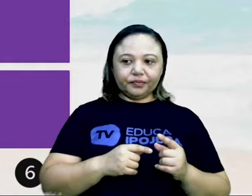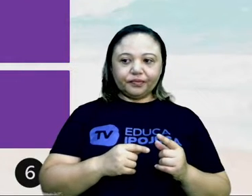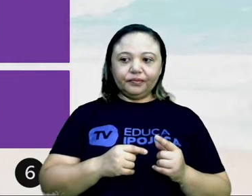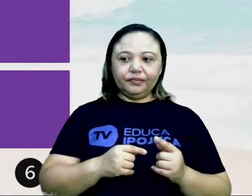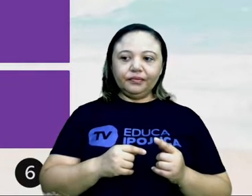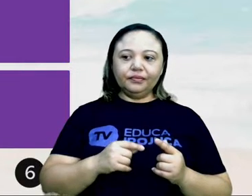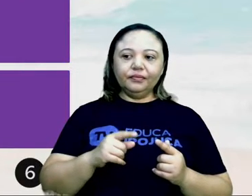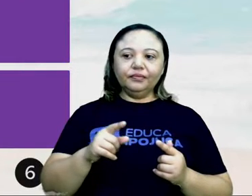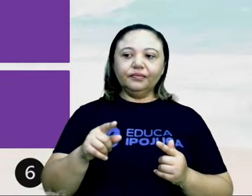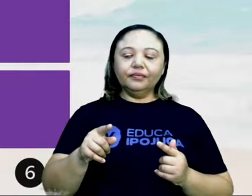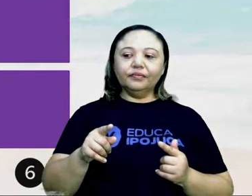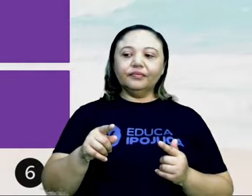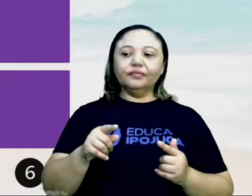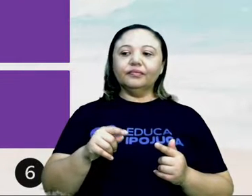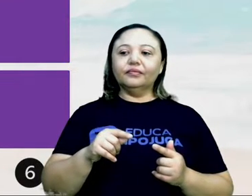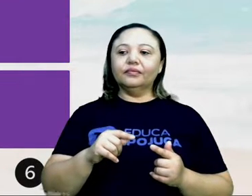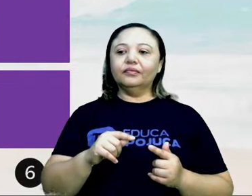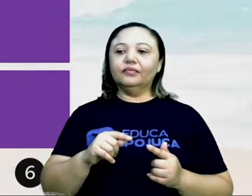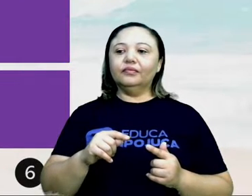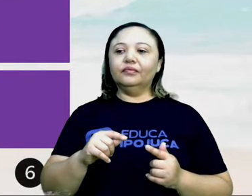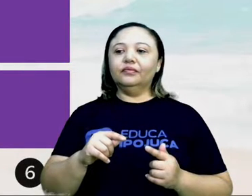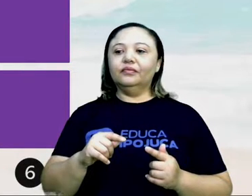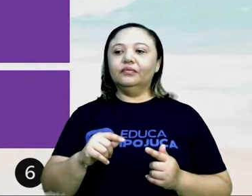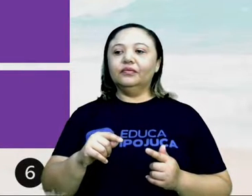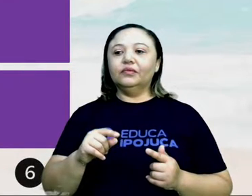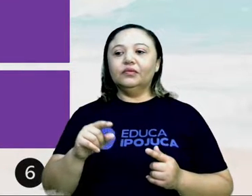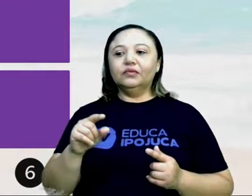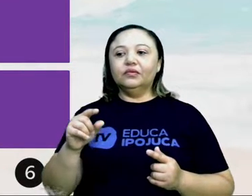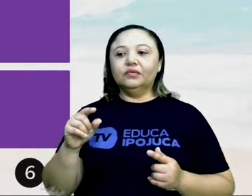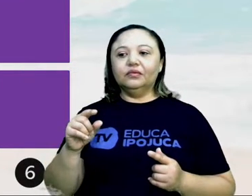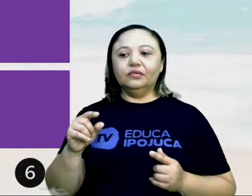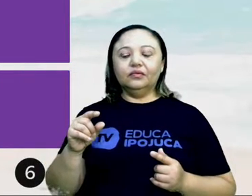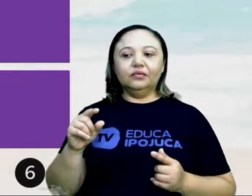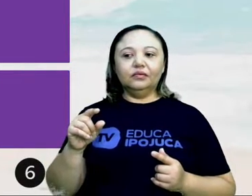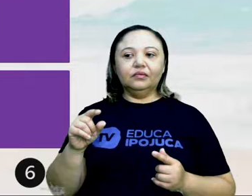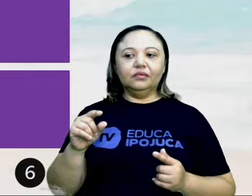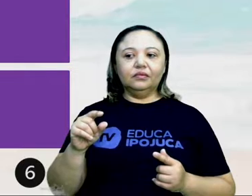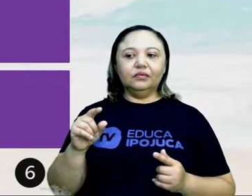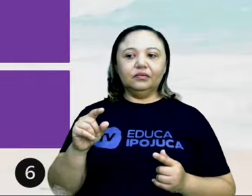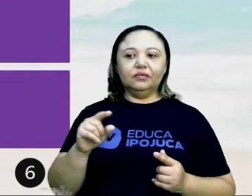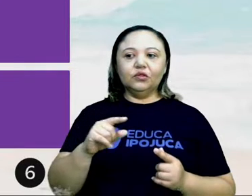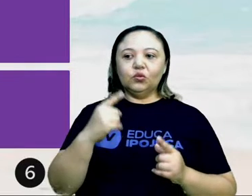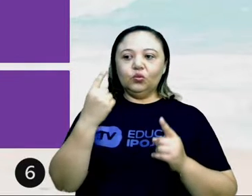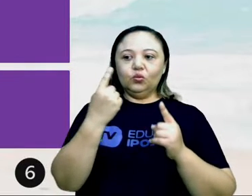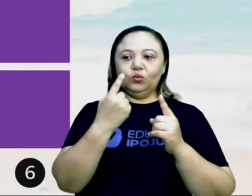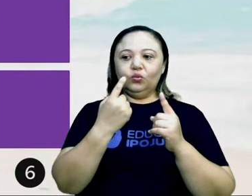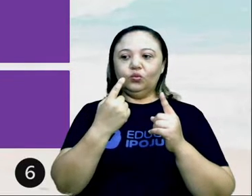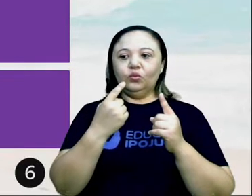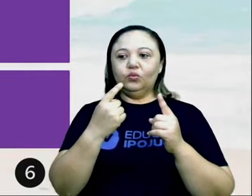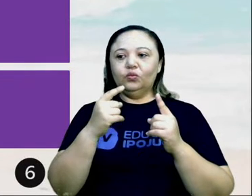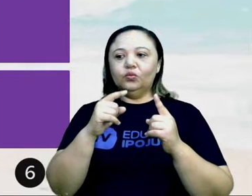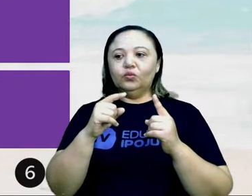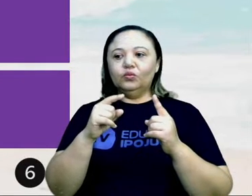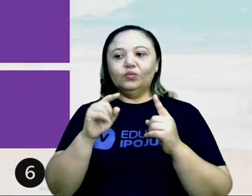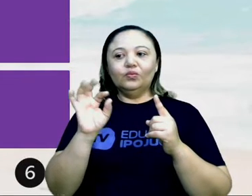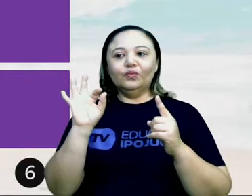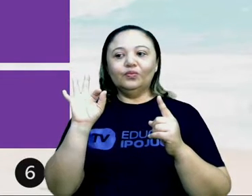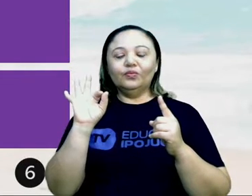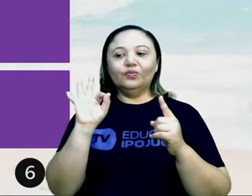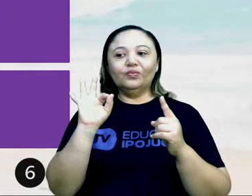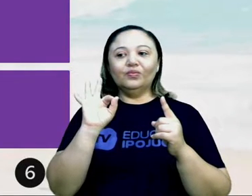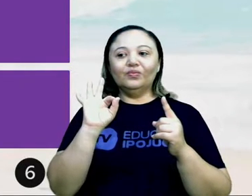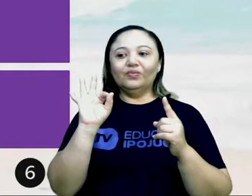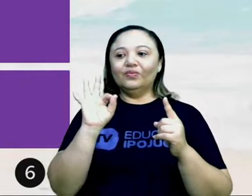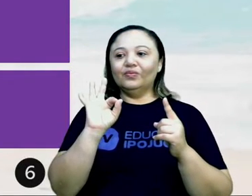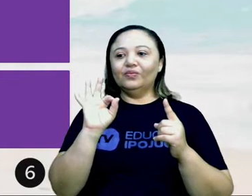1. E aqui a gente tem a linha número 2, tá certo? 1, 2. Então, a